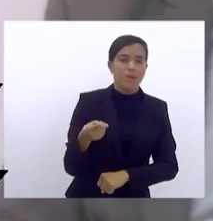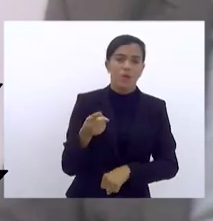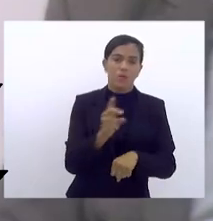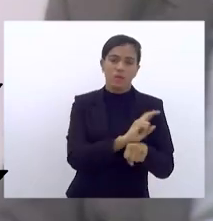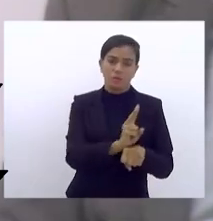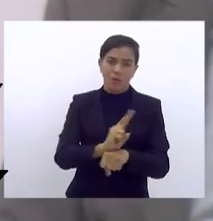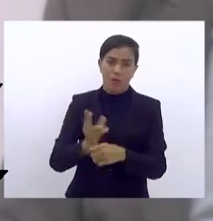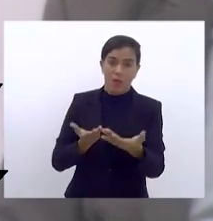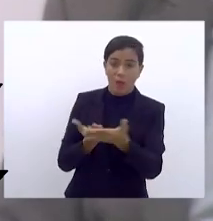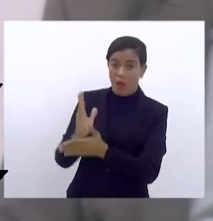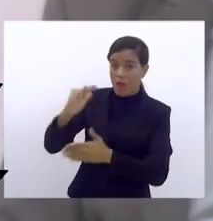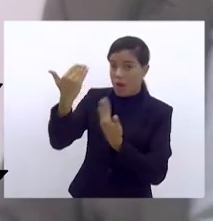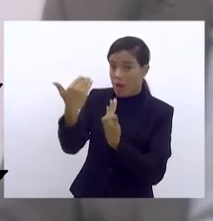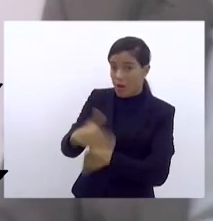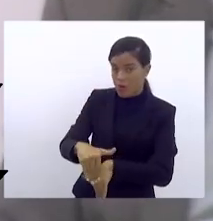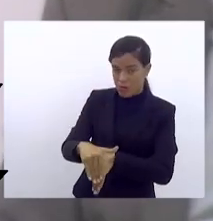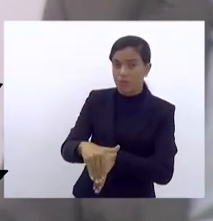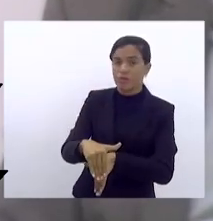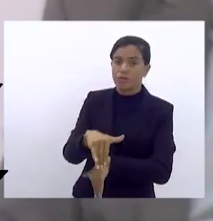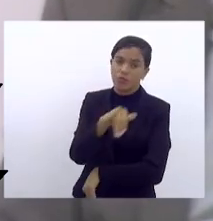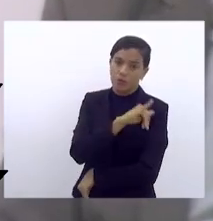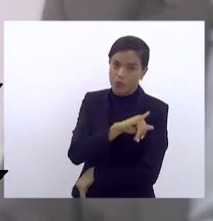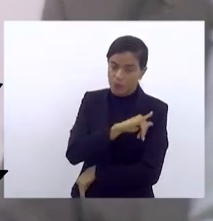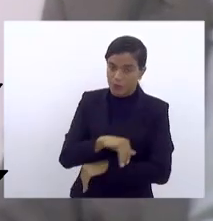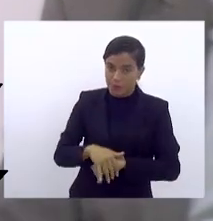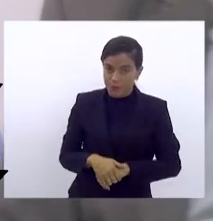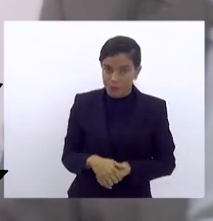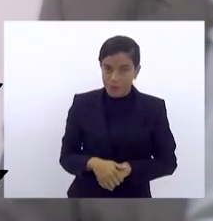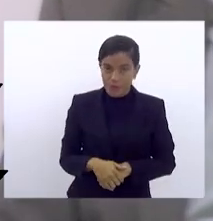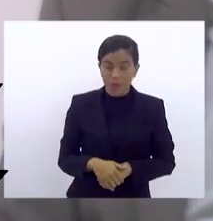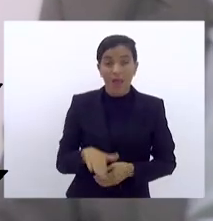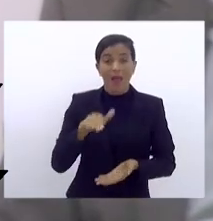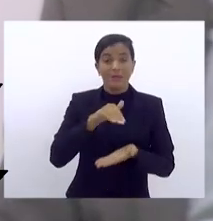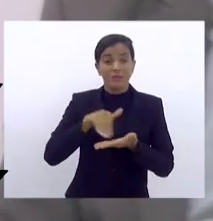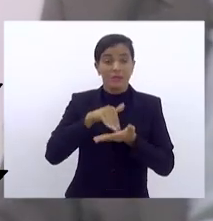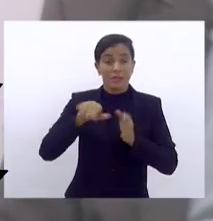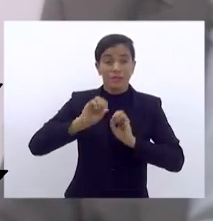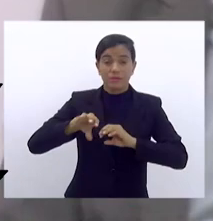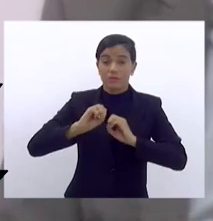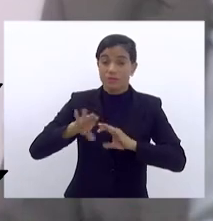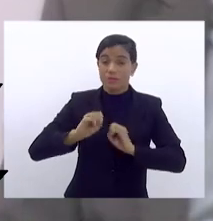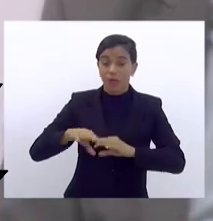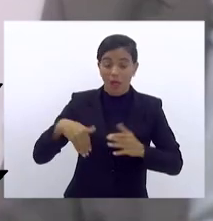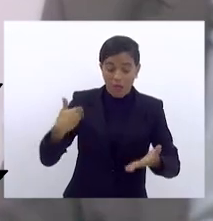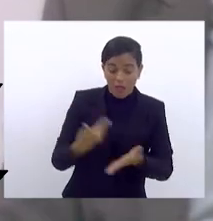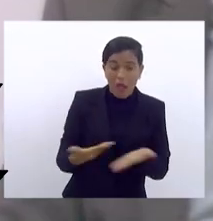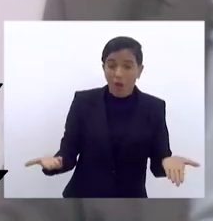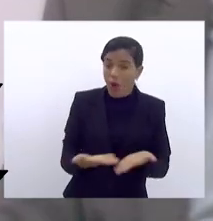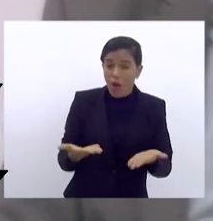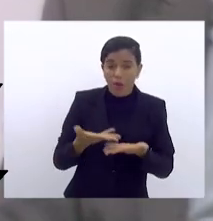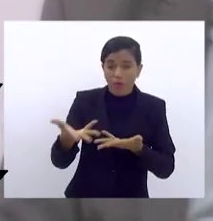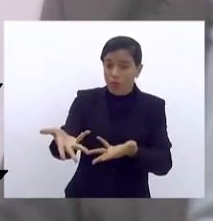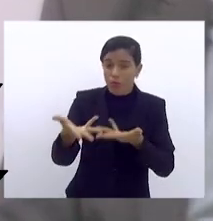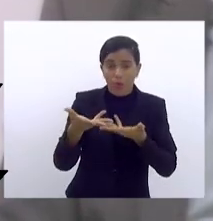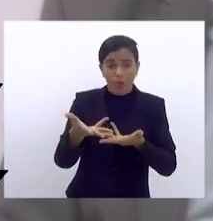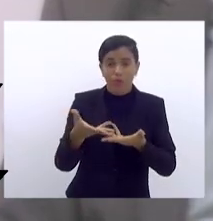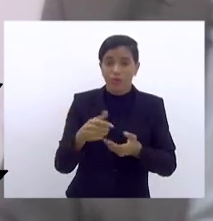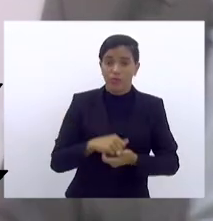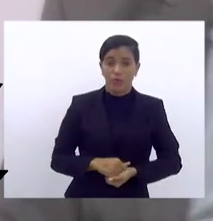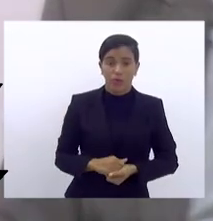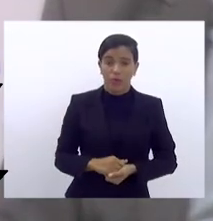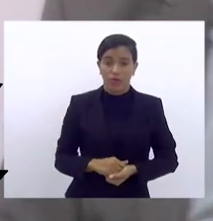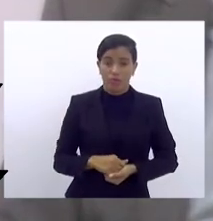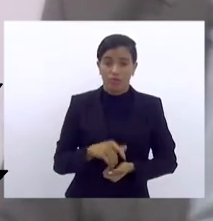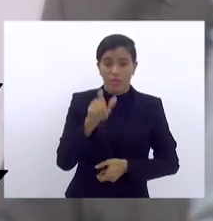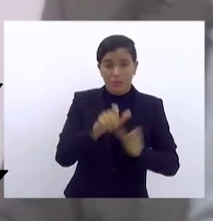em concurso público no estado do Rio de Janeiro a Secretaria de Educação até agora não quis convocá-los tem um